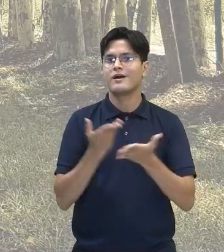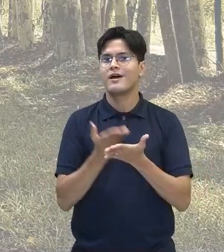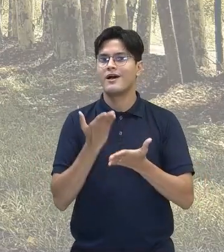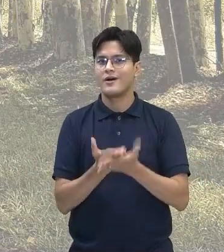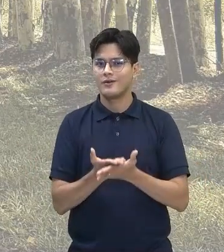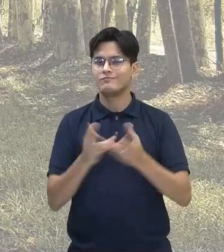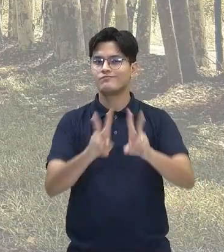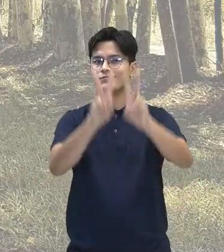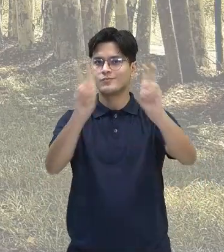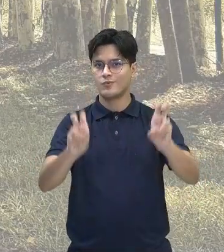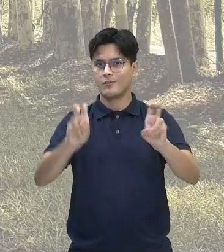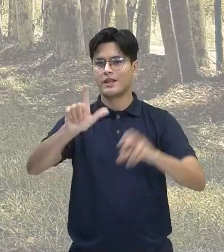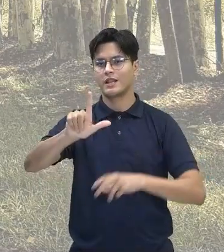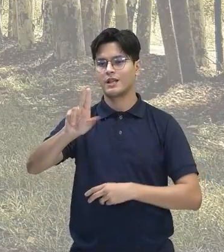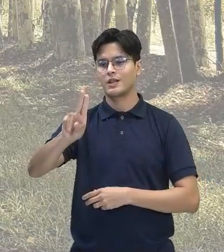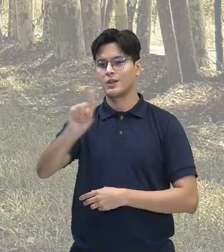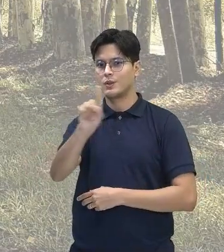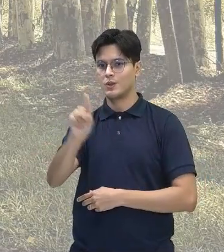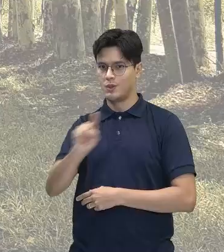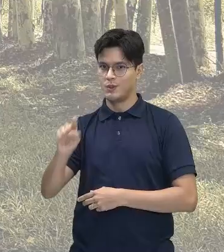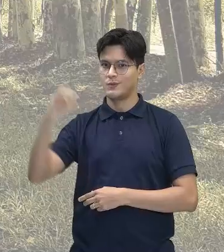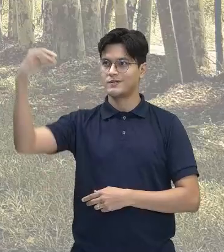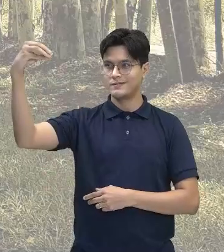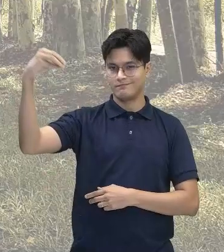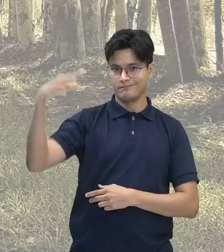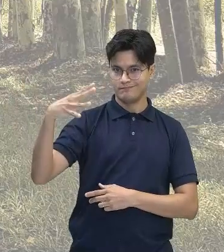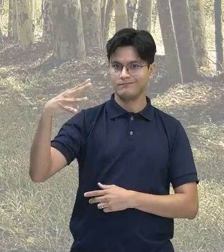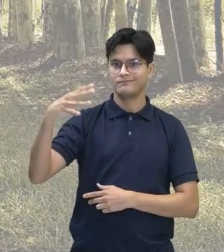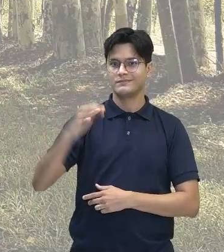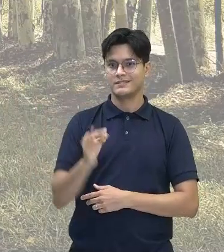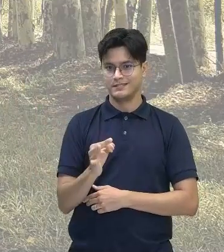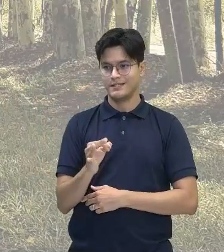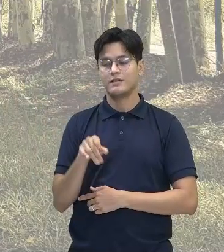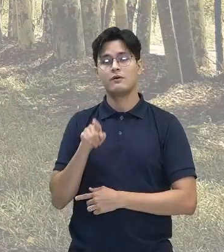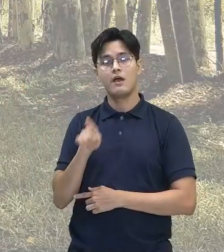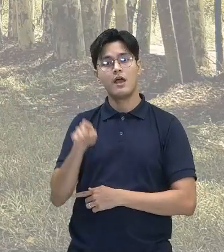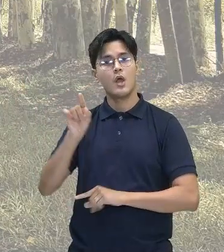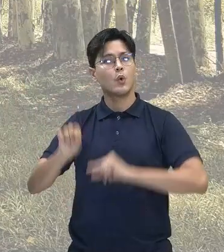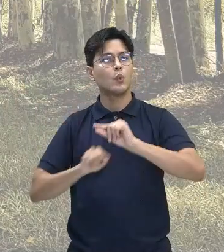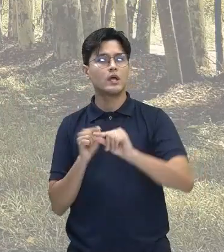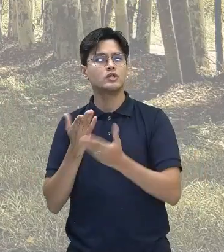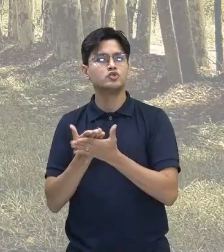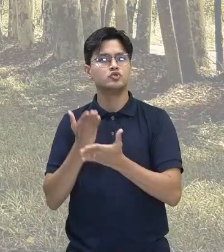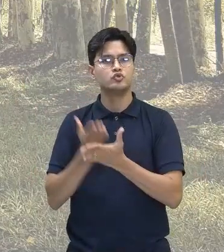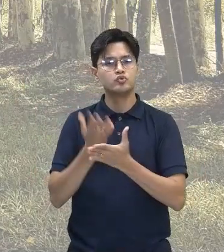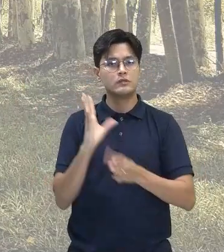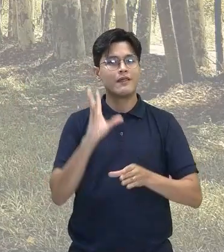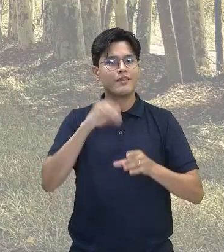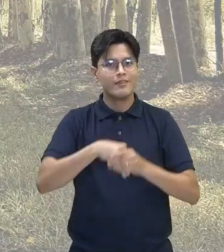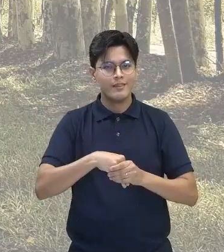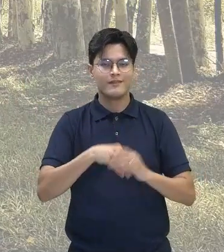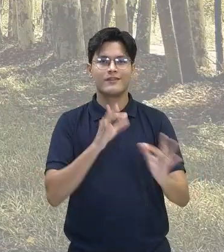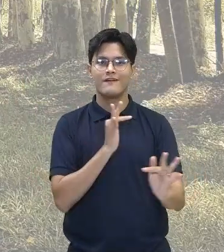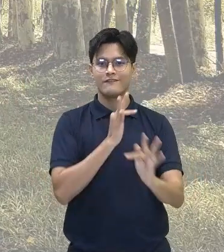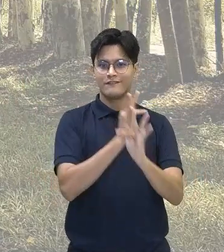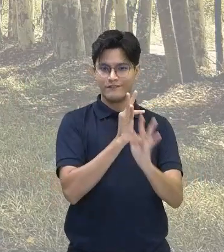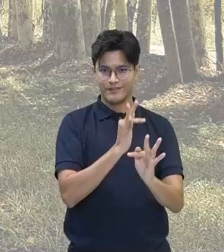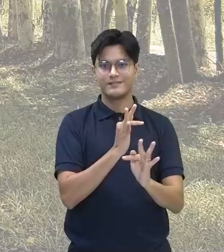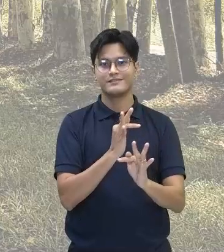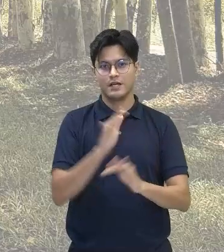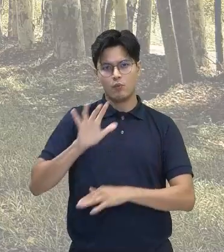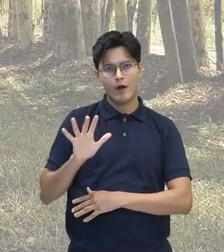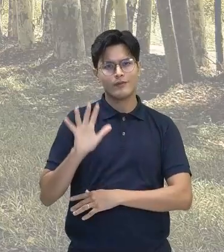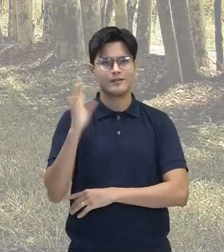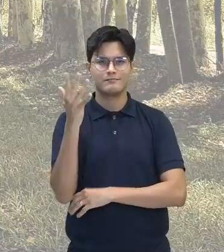luz. Vamos estudar essa parte da física, né? Esse fenômeno natural tão importante para o nosso